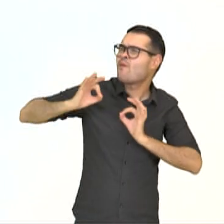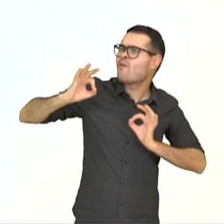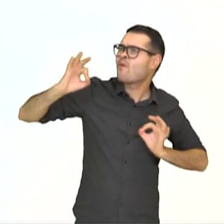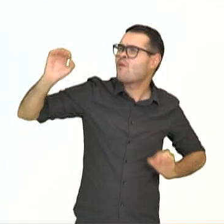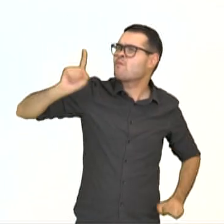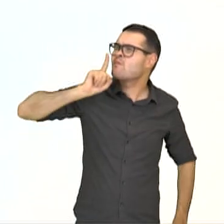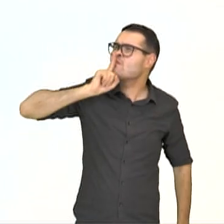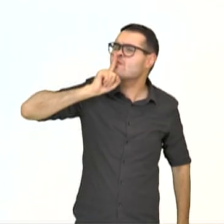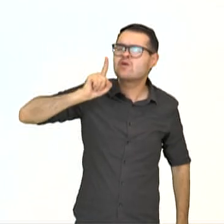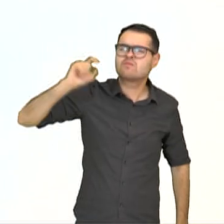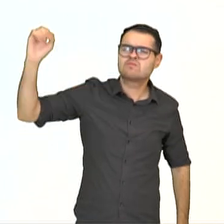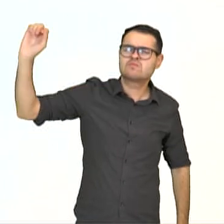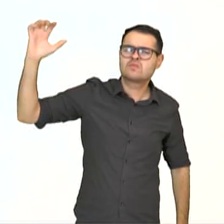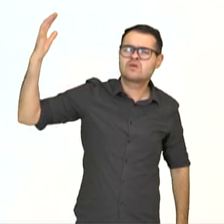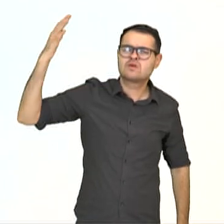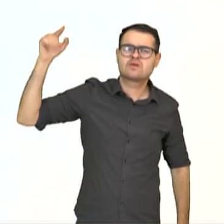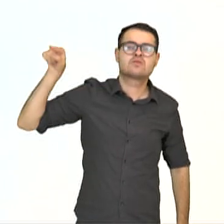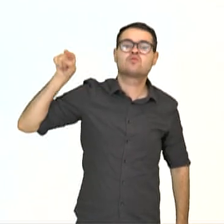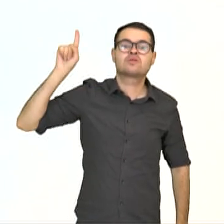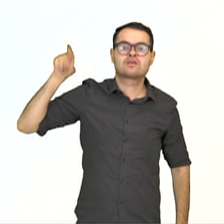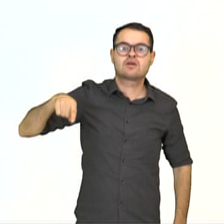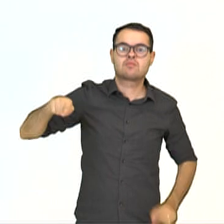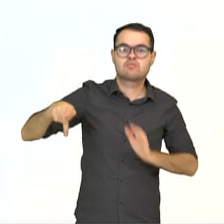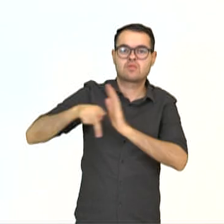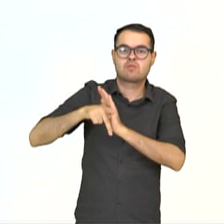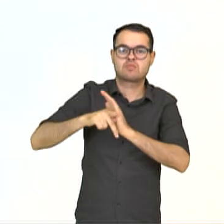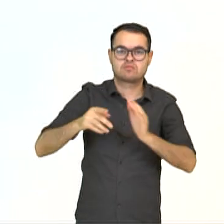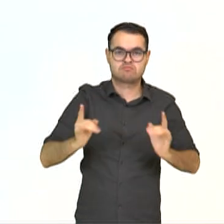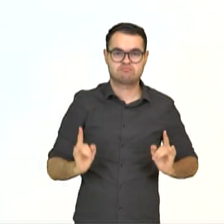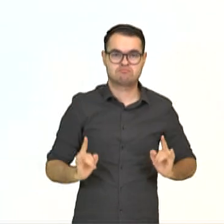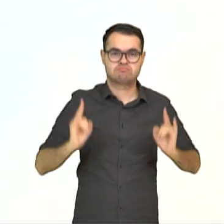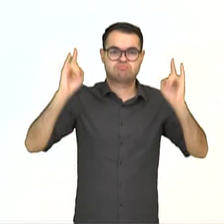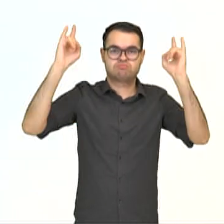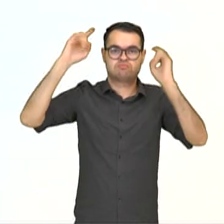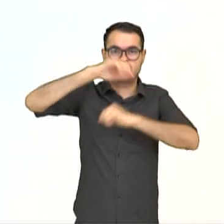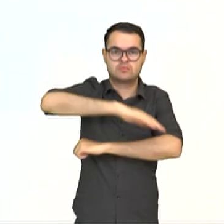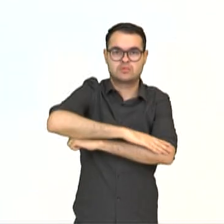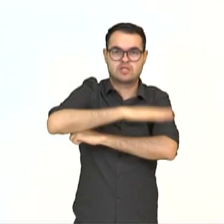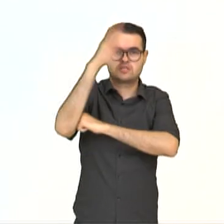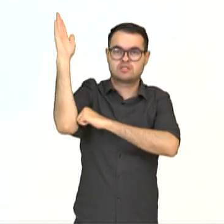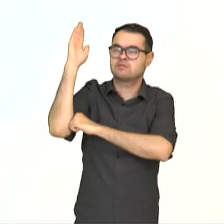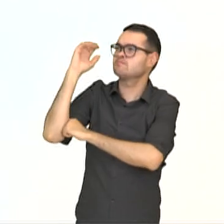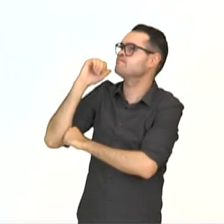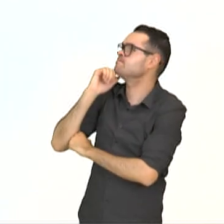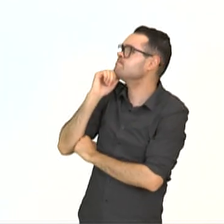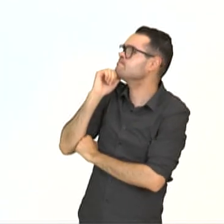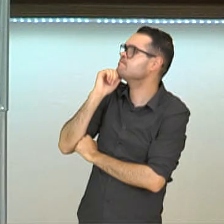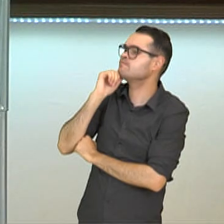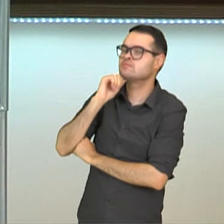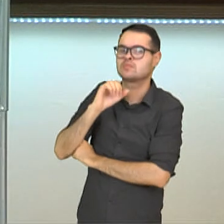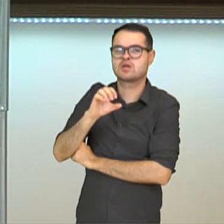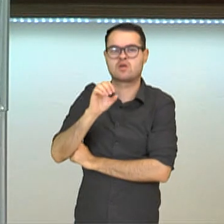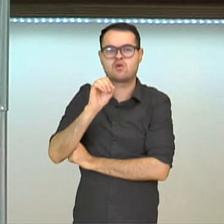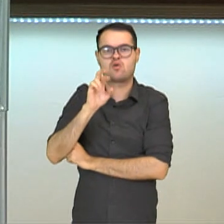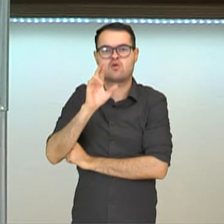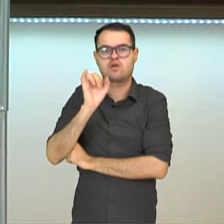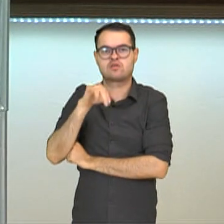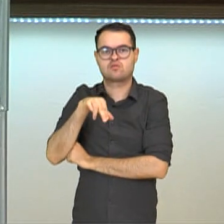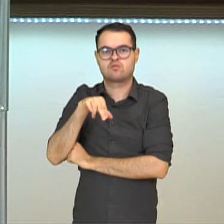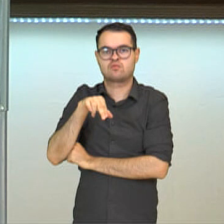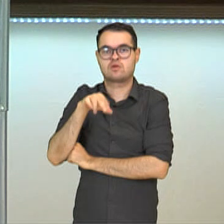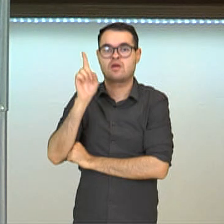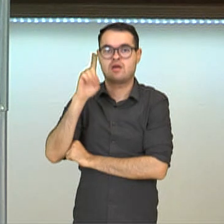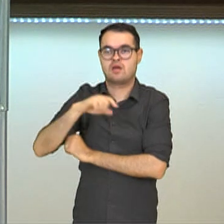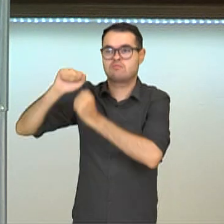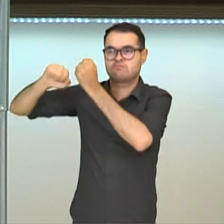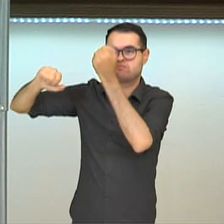silêncio, luzia na janela do sobradão. Neste caso, pense o seguinte, Órion é a constelação. Então aqui estamos falando